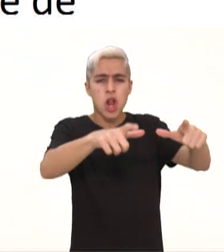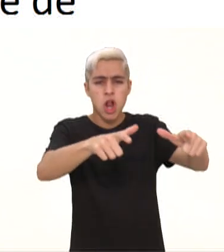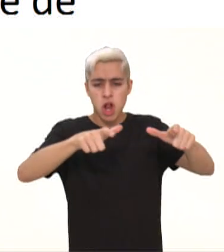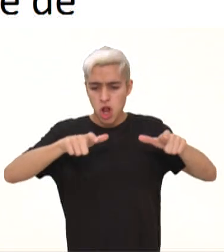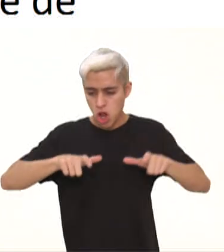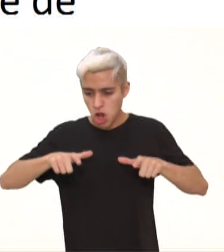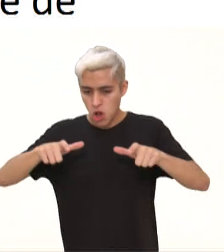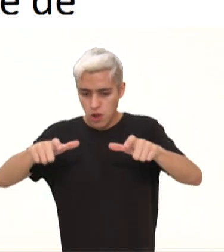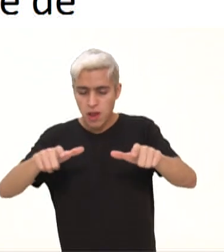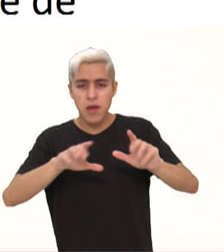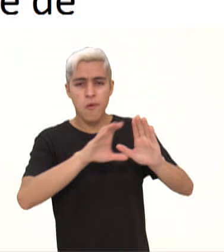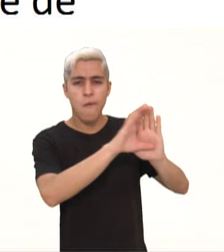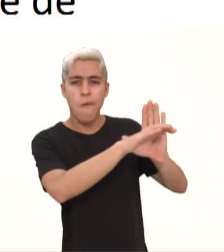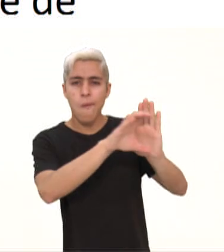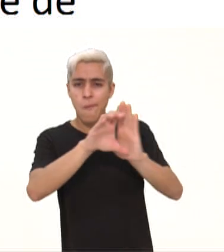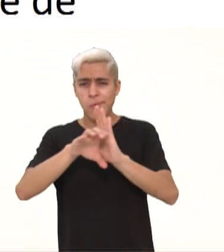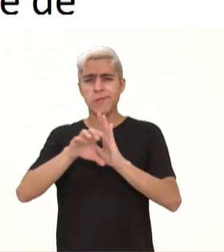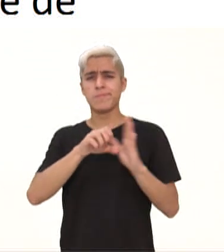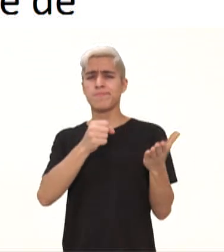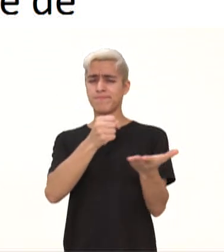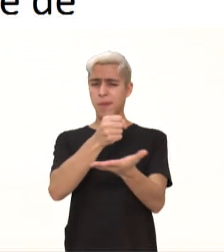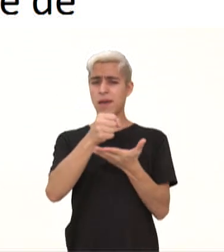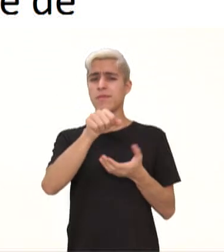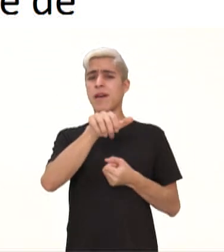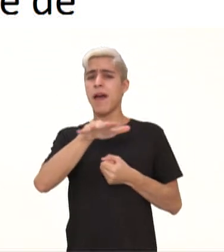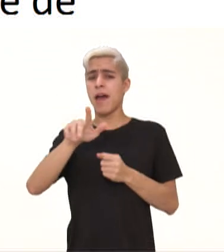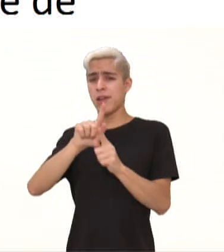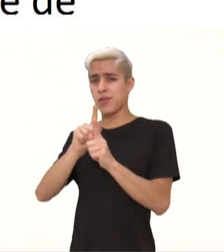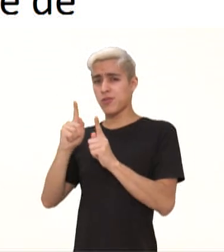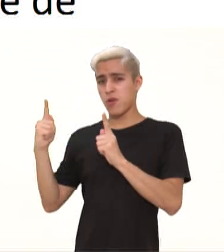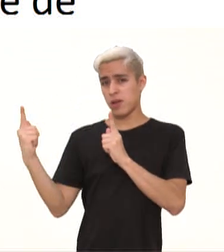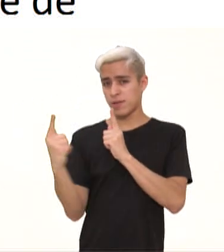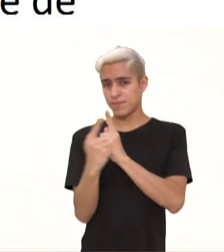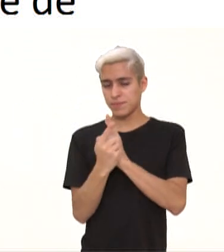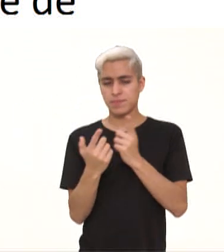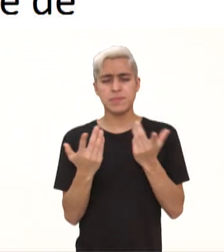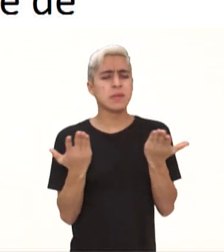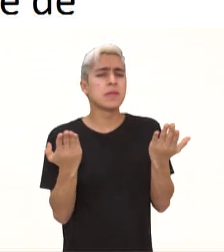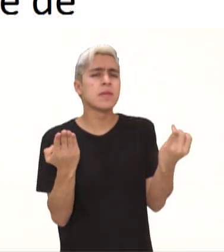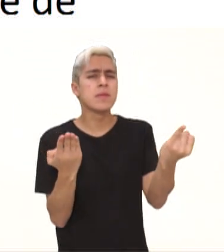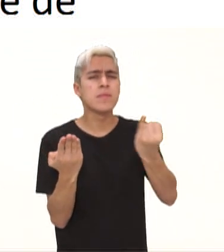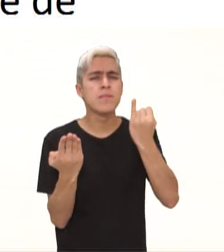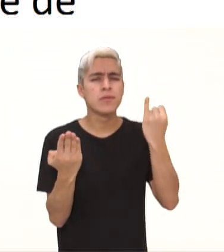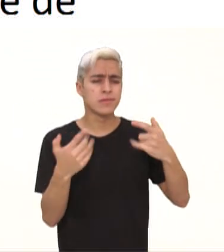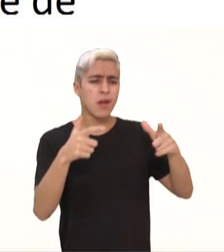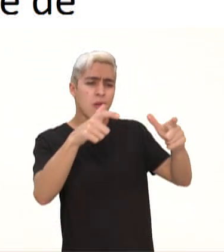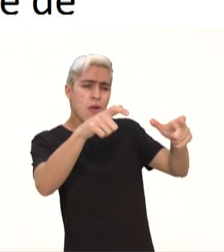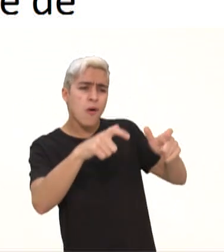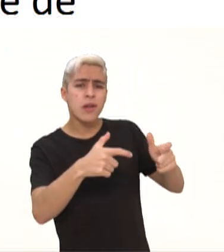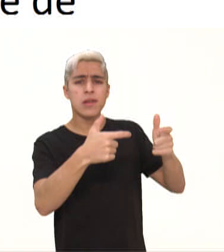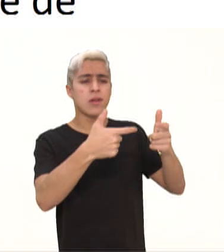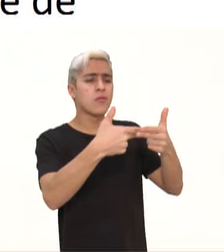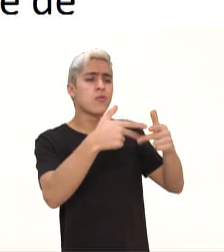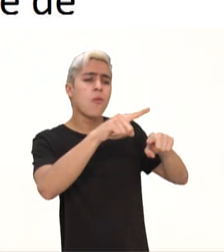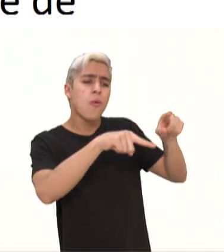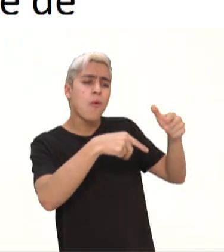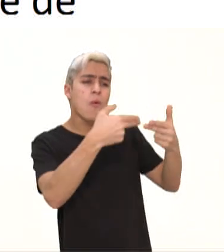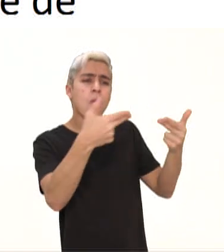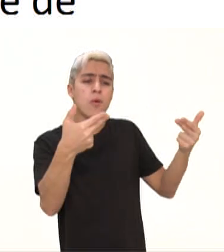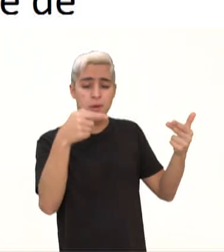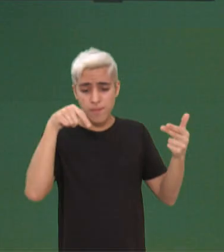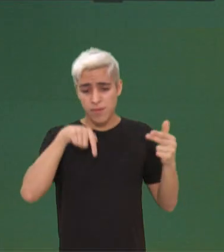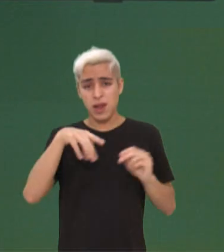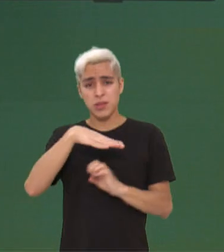localização, que são os conceitos bem básicos ali da geografia. Qual a importância da localização da matéria-prima para a